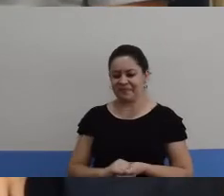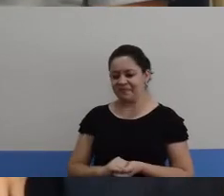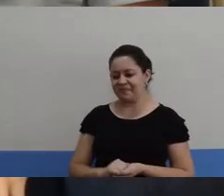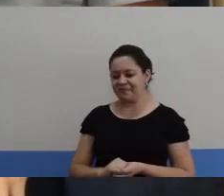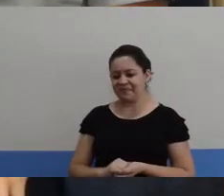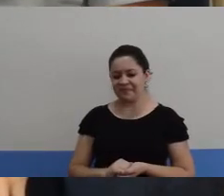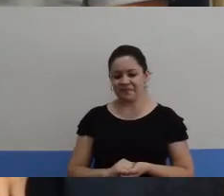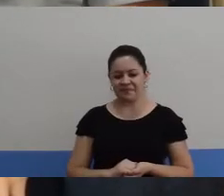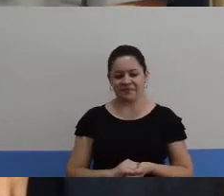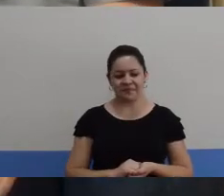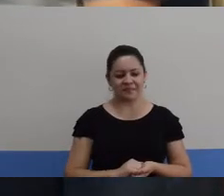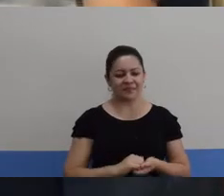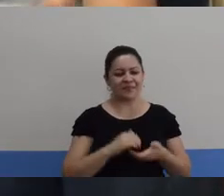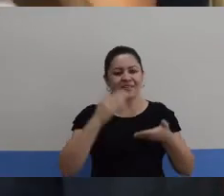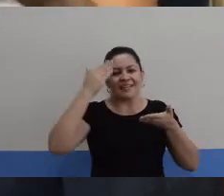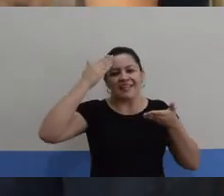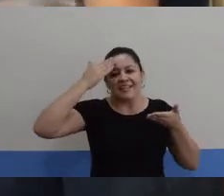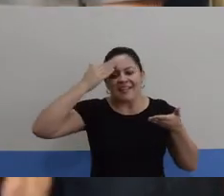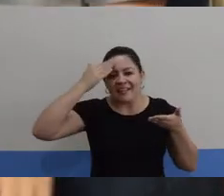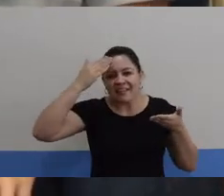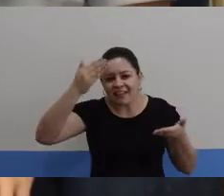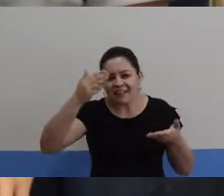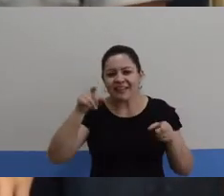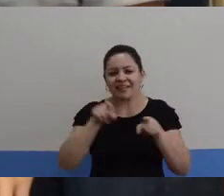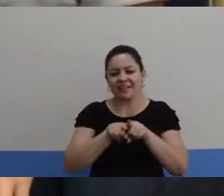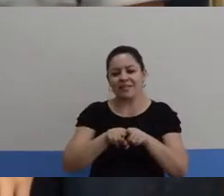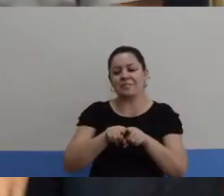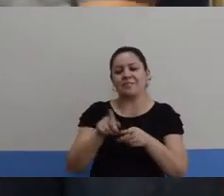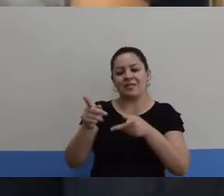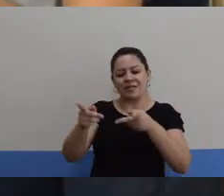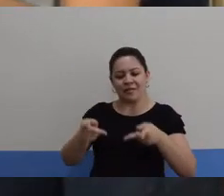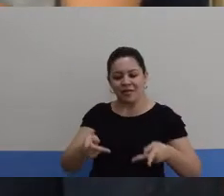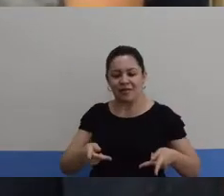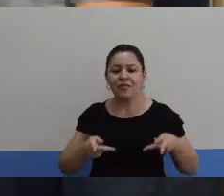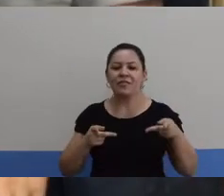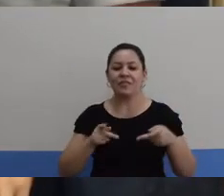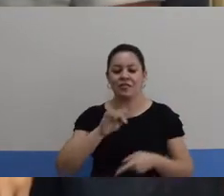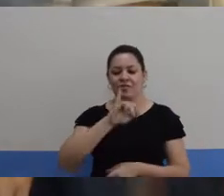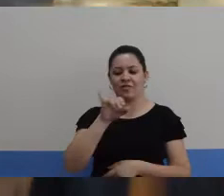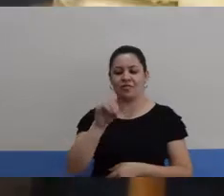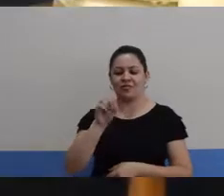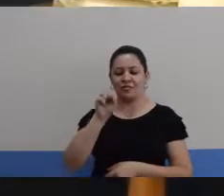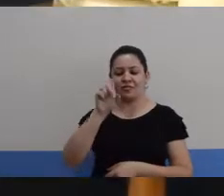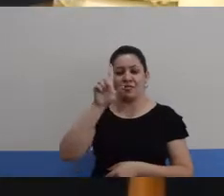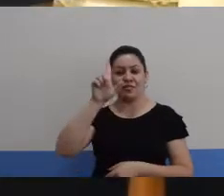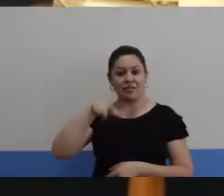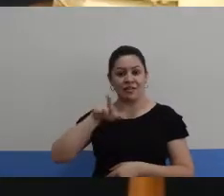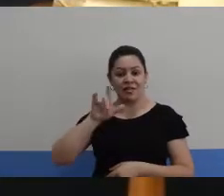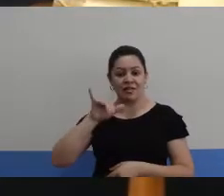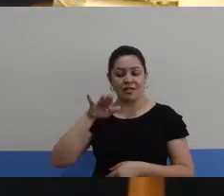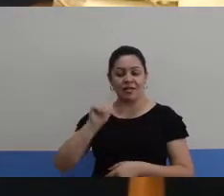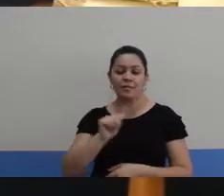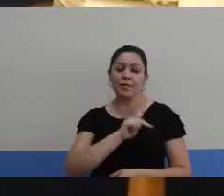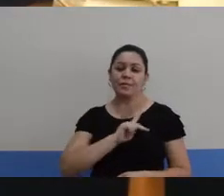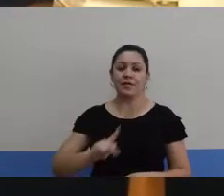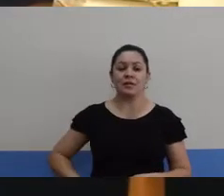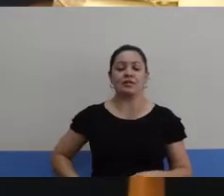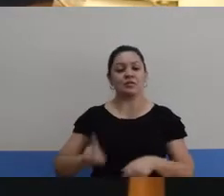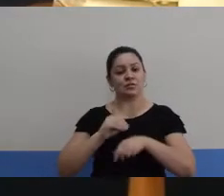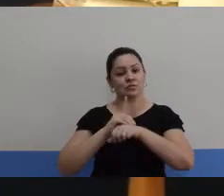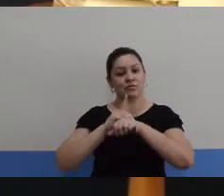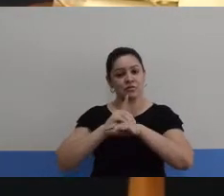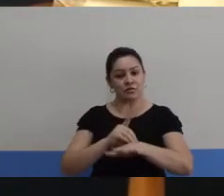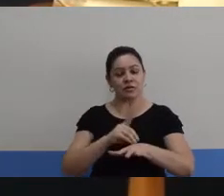Obrigado, Dom Hamilton. Acolhemos também um outro convidado, José Lima, ele que é presidente diocesano daqui